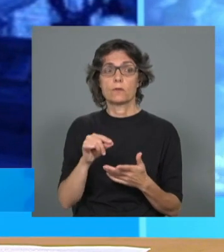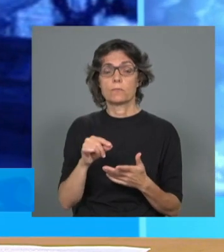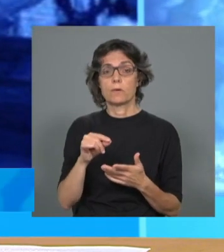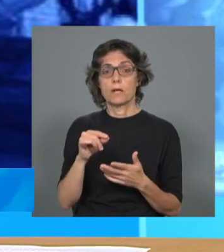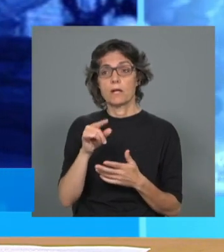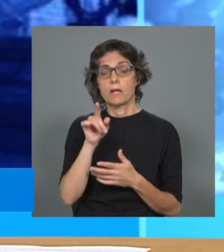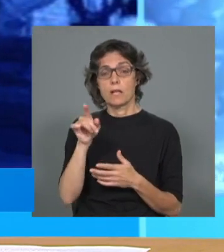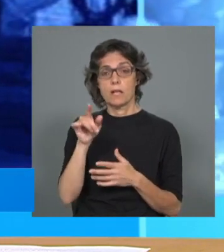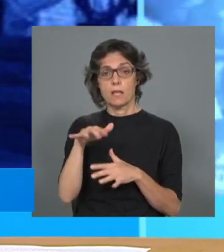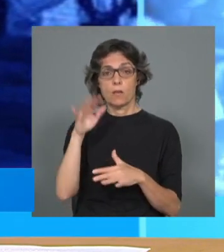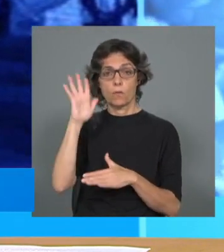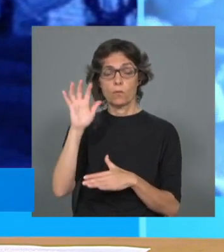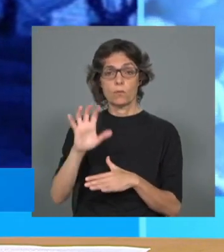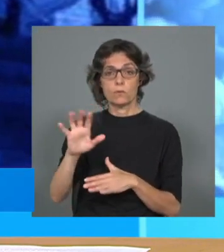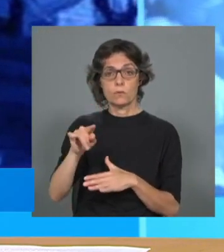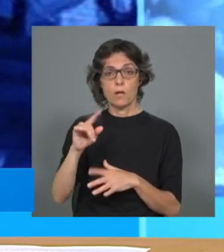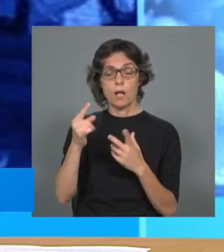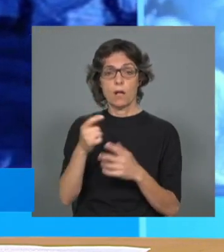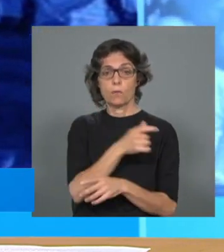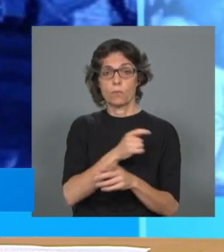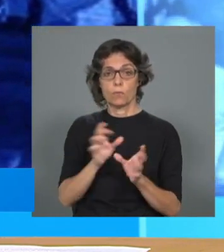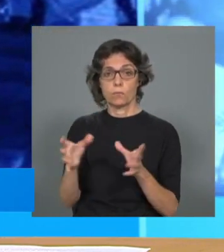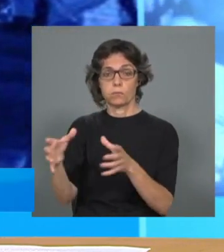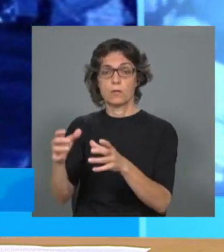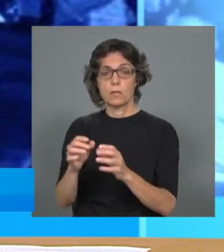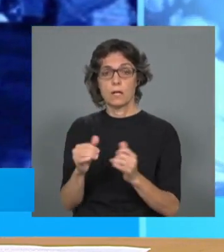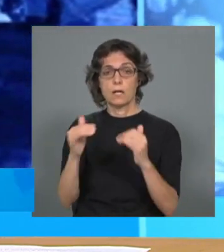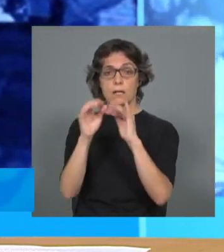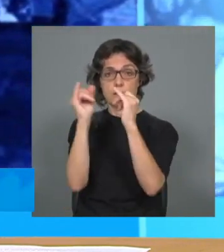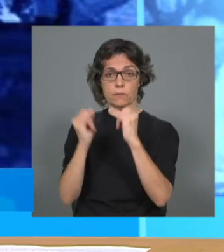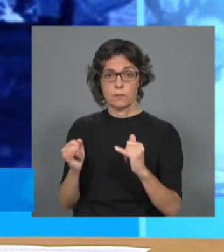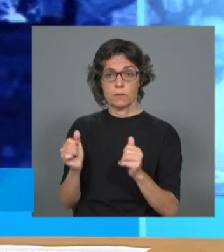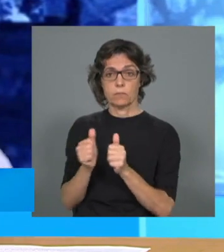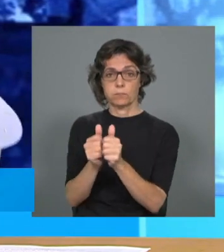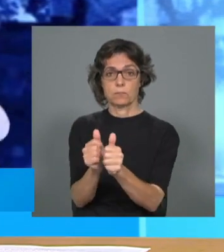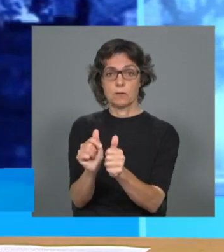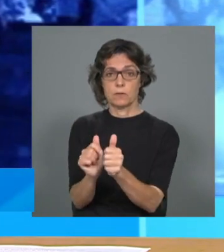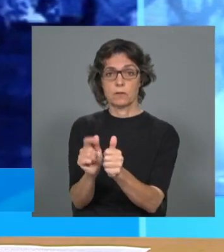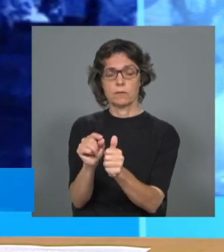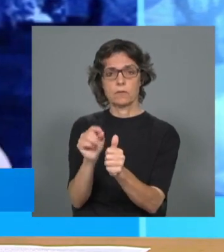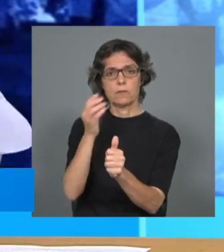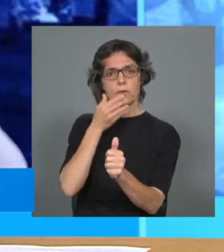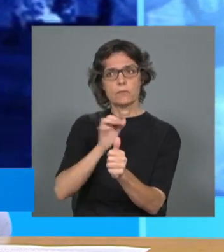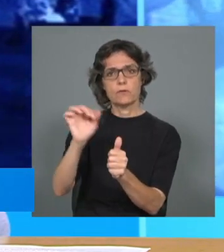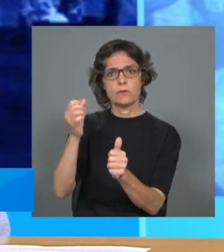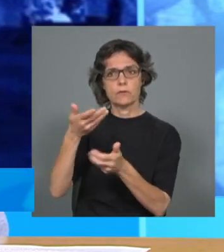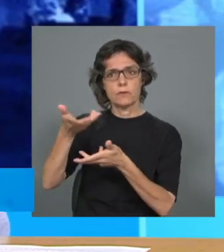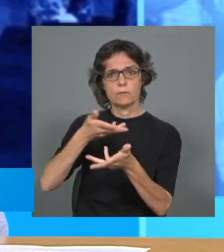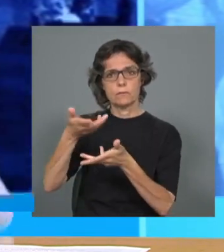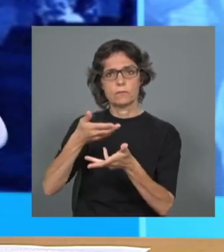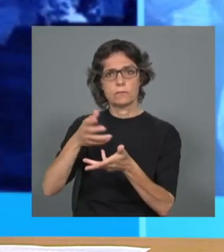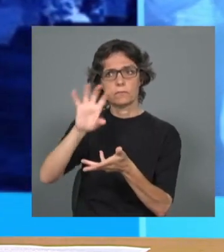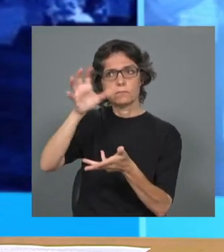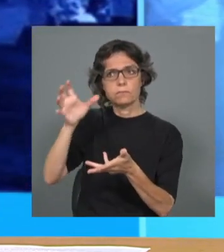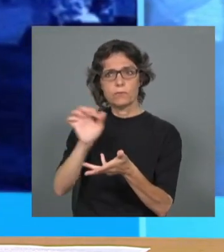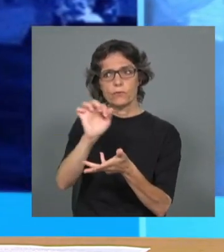vamos ter algumas delegações internacionais que nos trarão também muito das suas experiências, das vivências que têm tido e